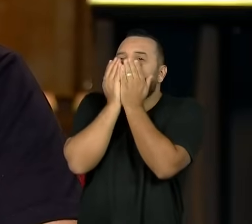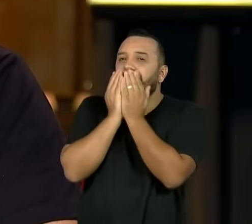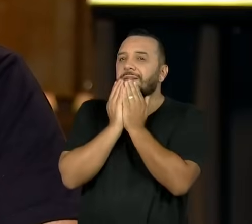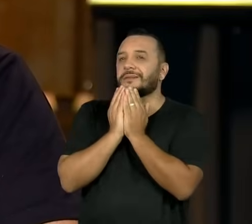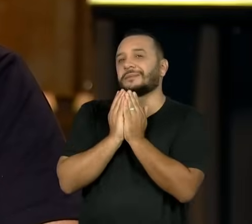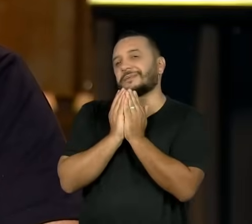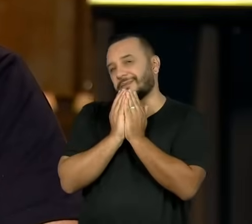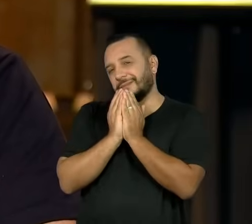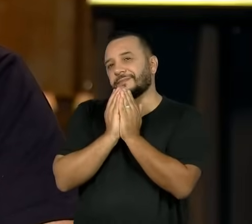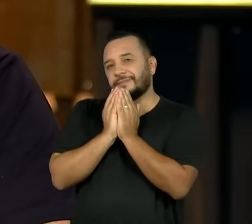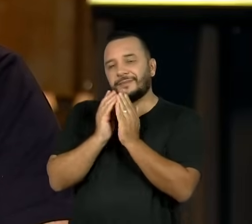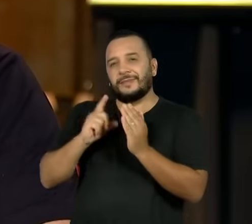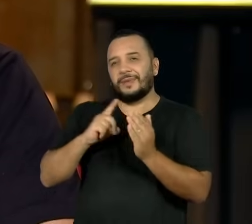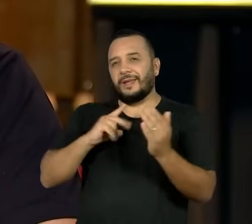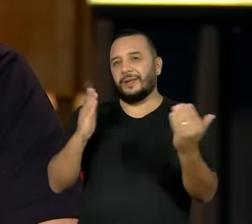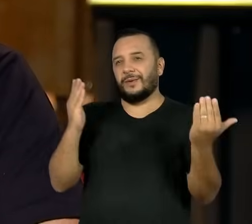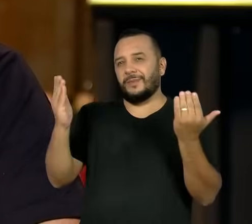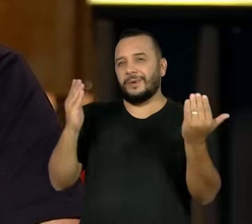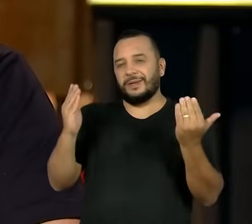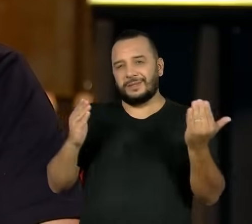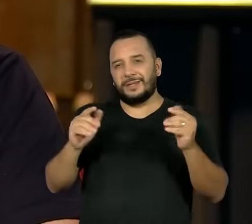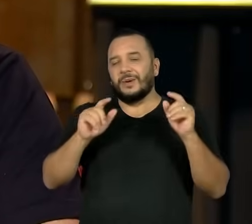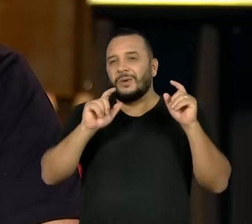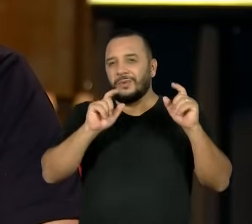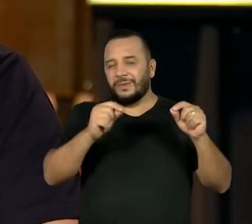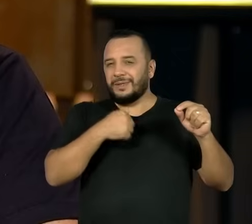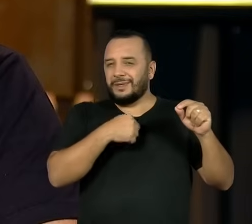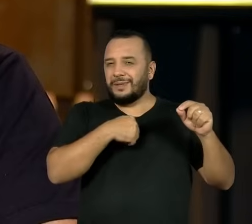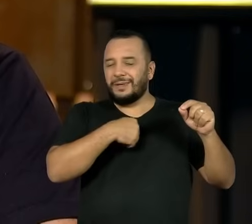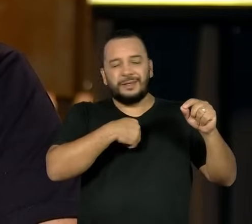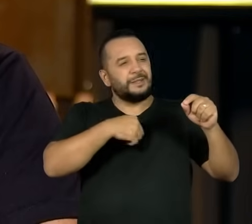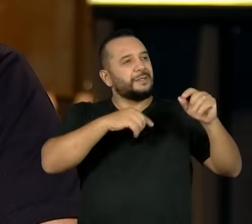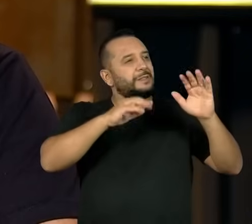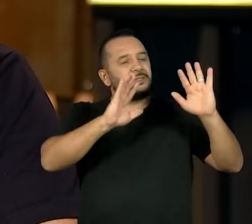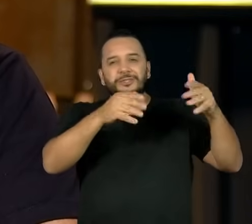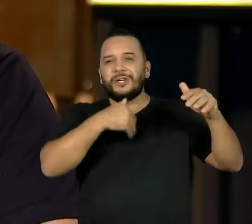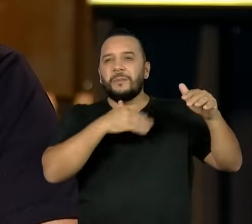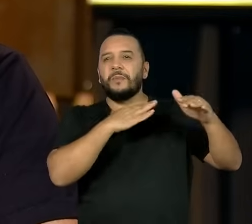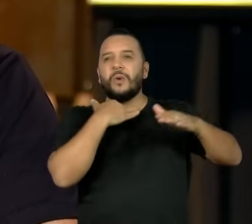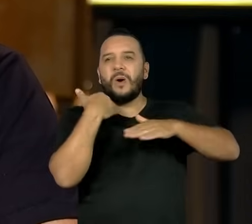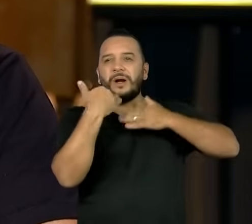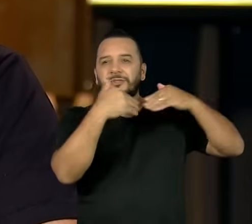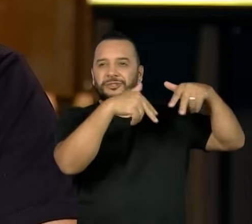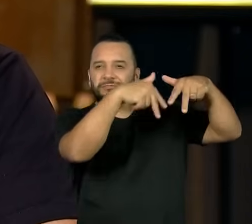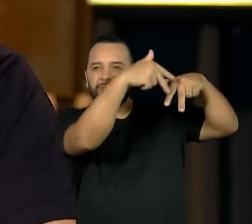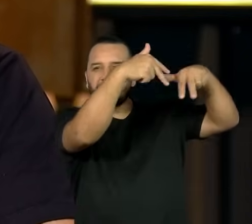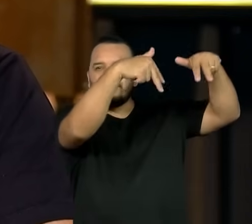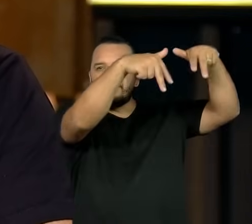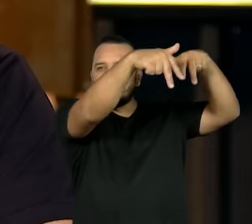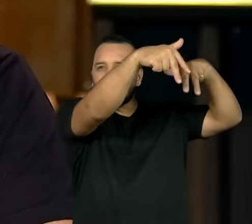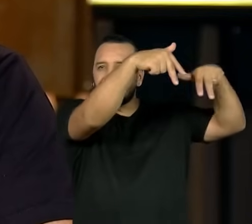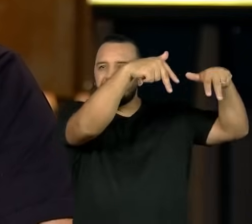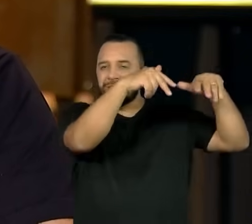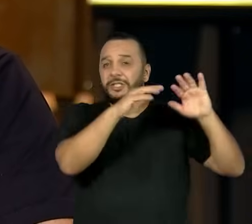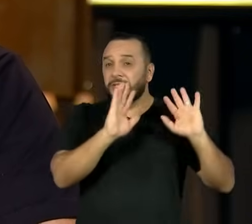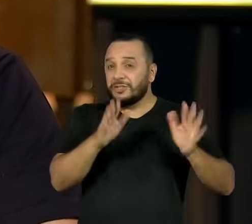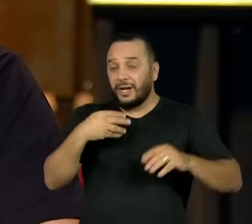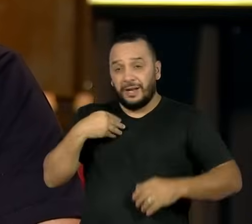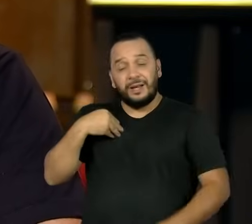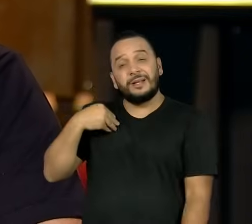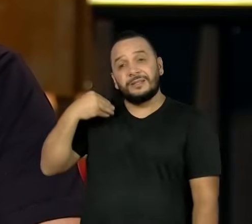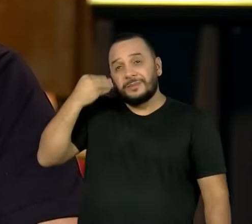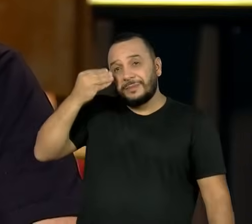relação com o mundo dos mortos. A experiência com a ayahuasca, ela muitas vezes é sobre a morte, sobre a